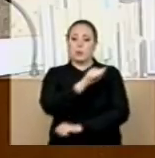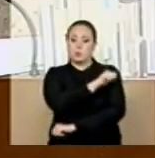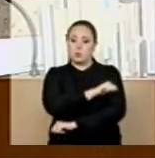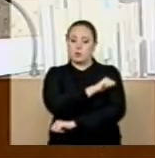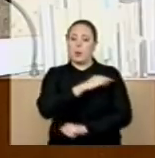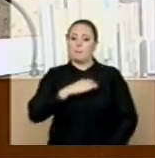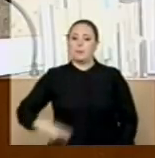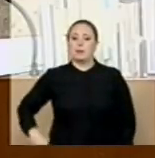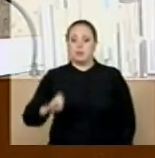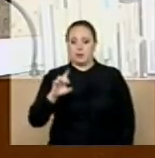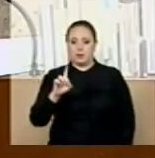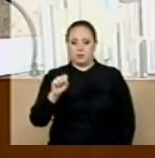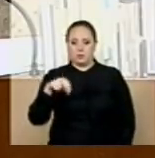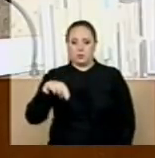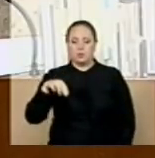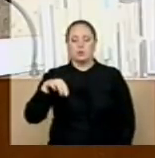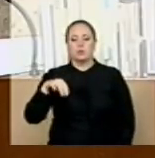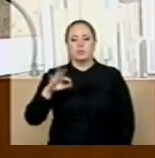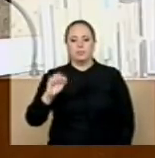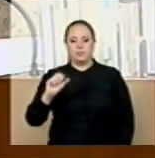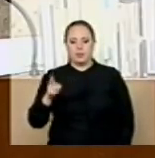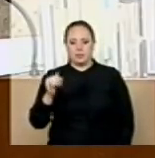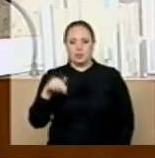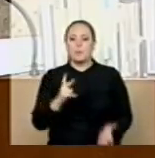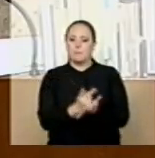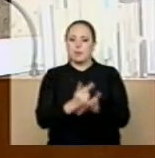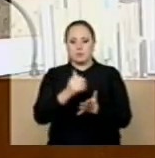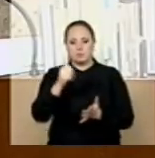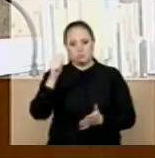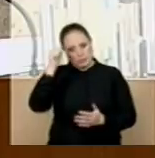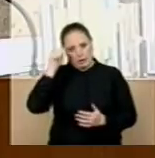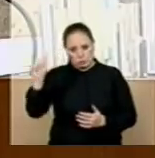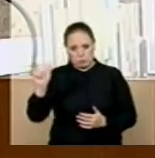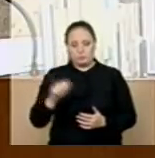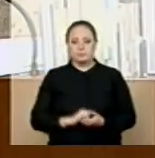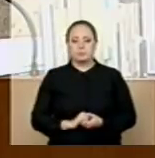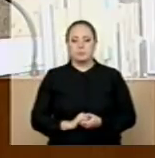Fachin, mesmo autor, Associação dos Magistrados Brasileiros,